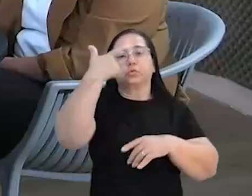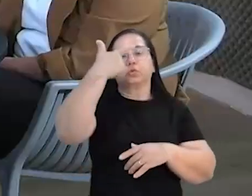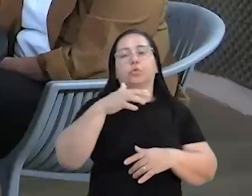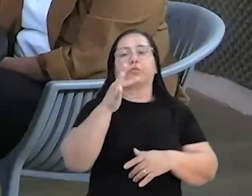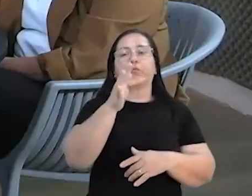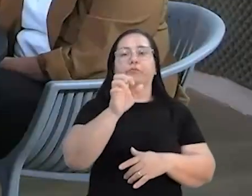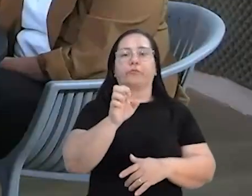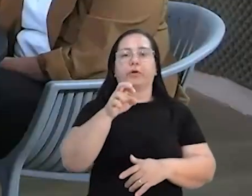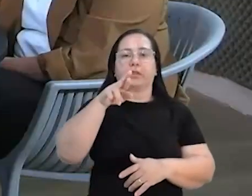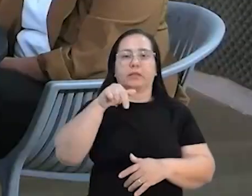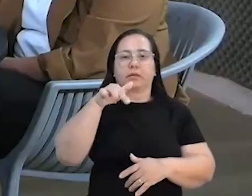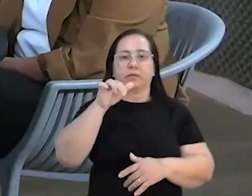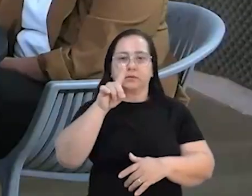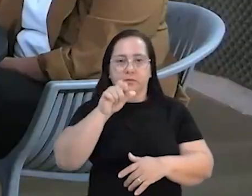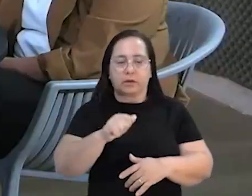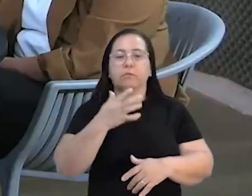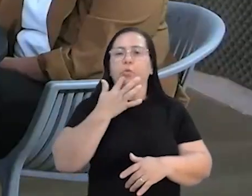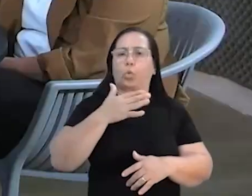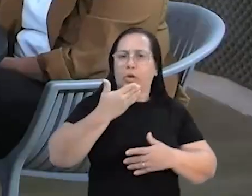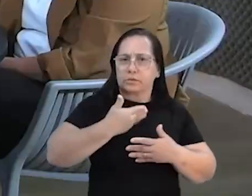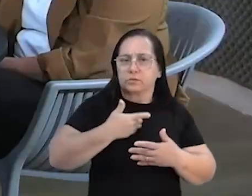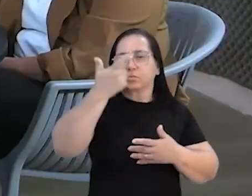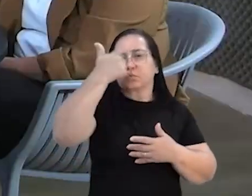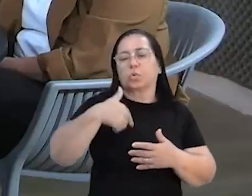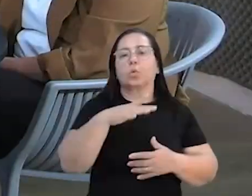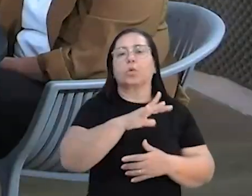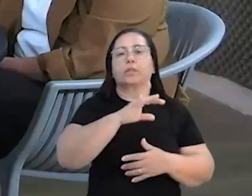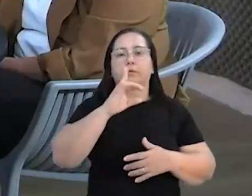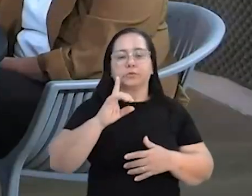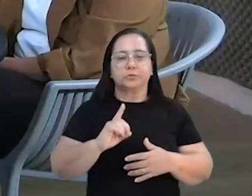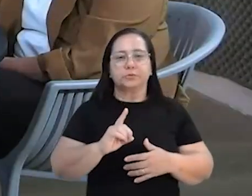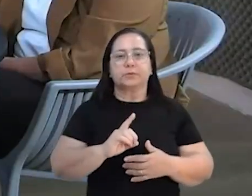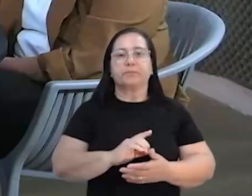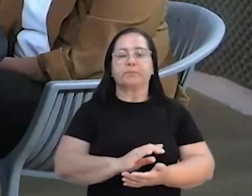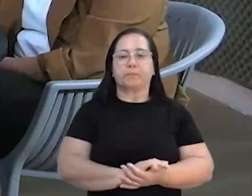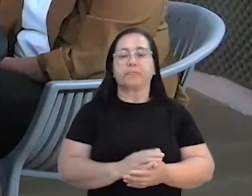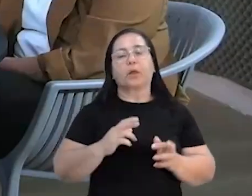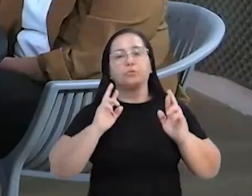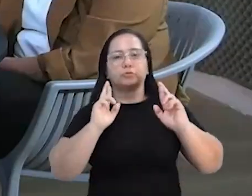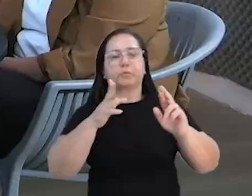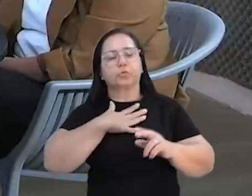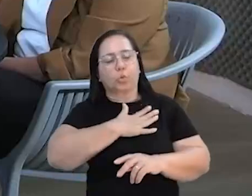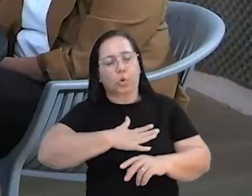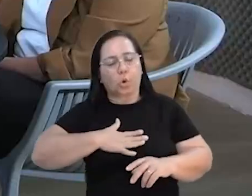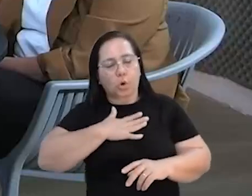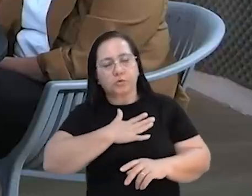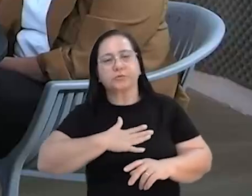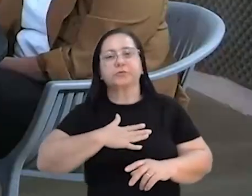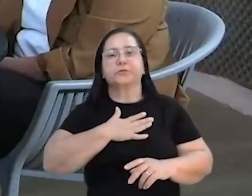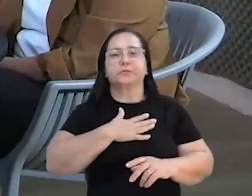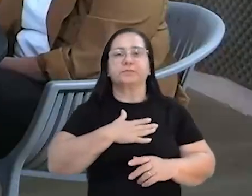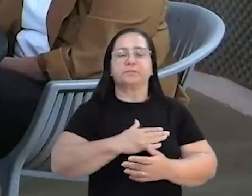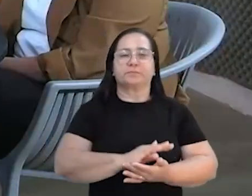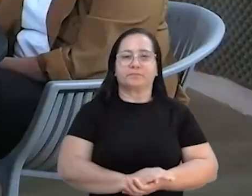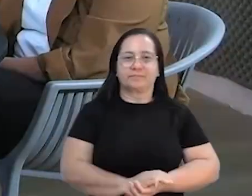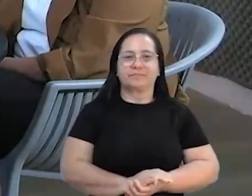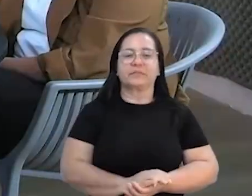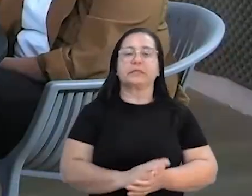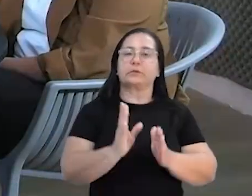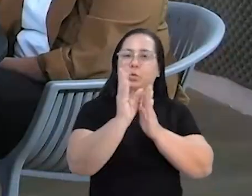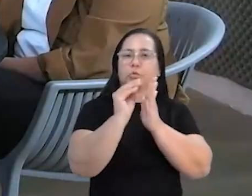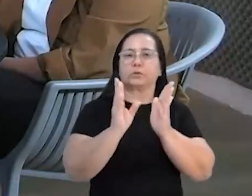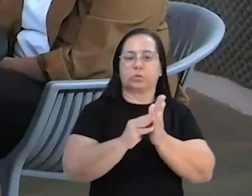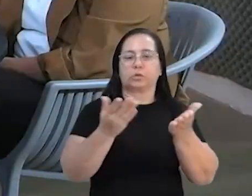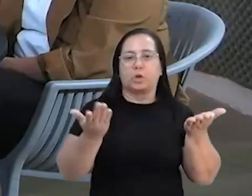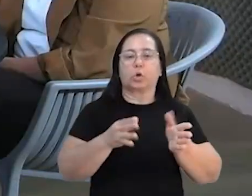Regueira, professora aqui do curso, vocês conhecem, né, estou como coordenadora, e espero que vocês gostem bastante desse conteúdo